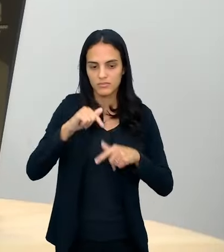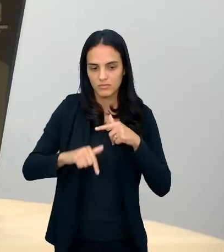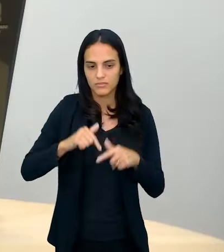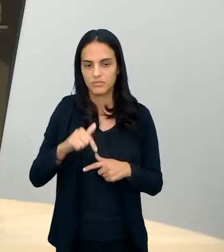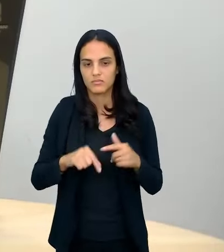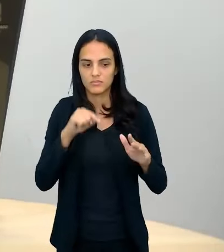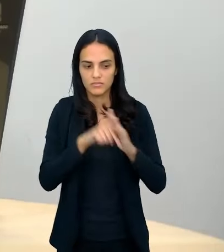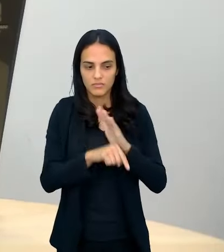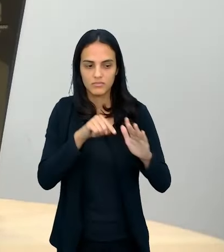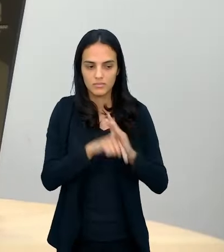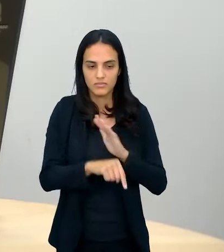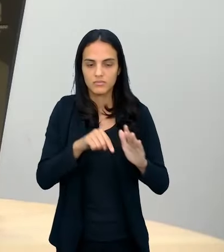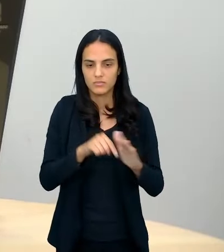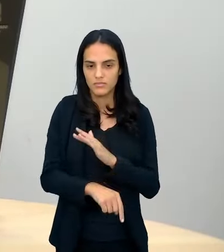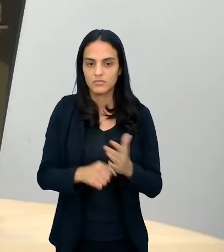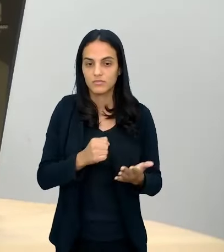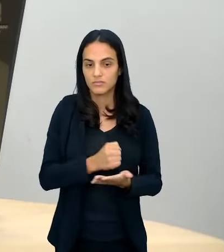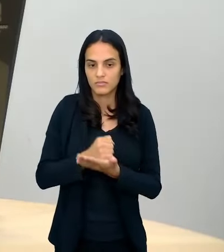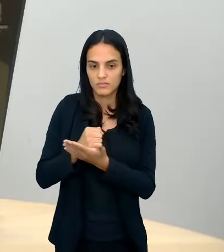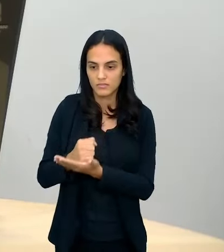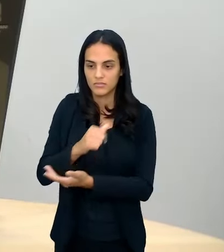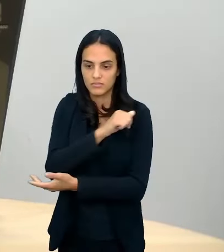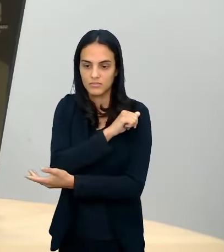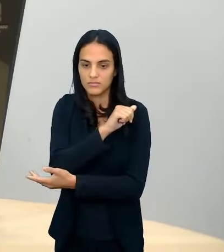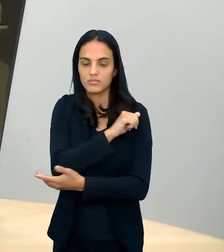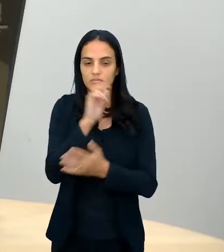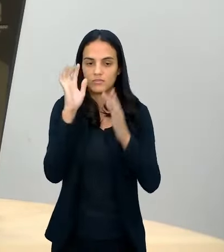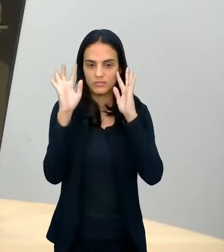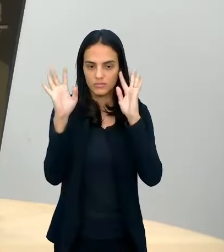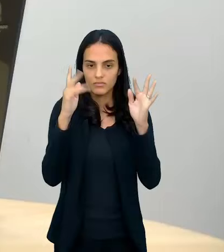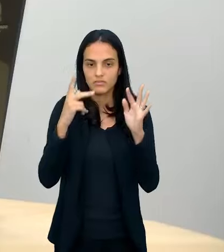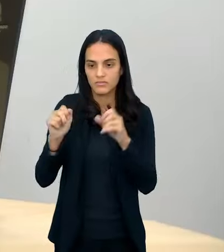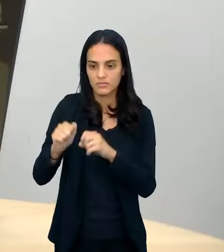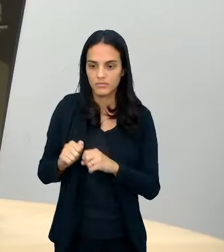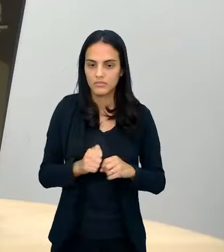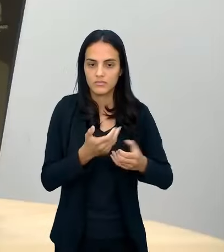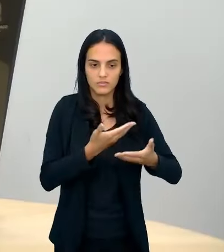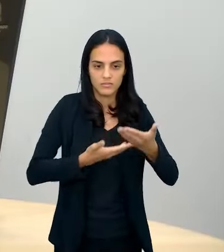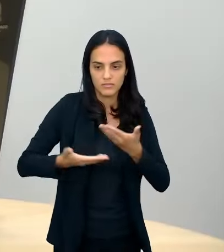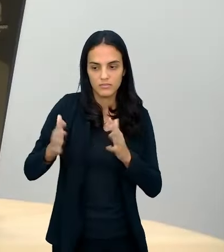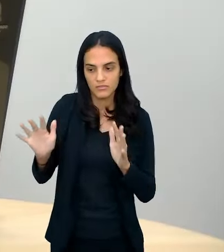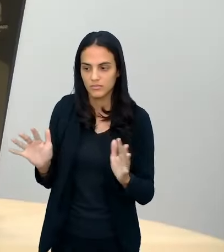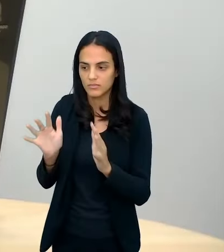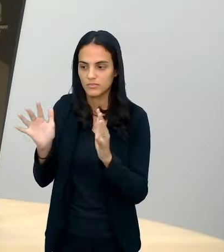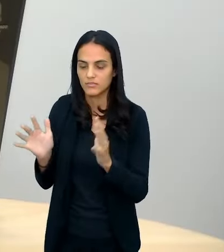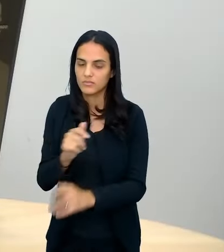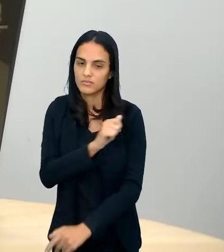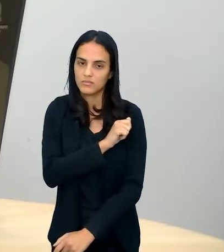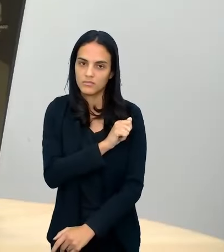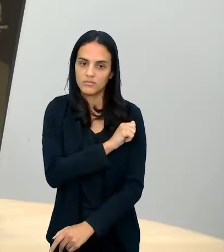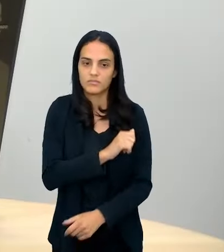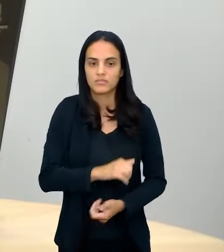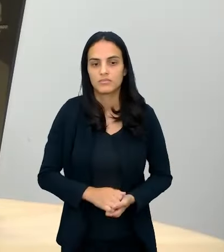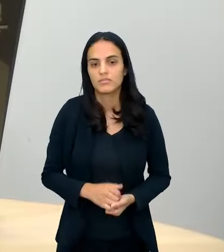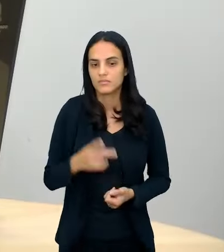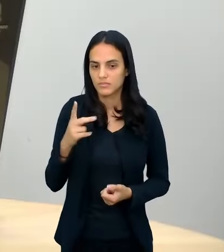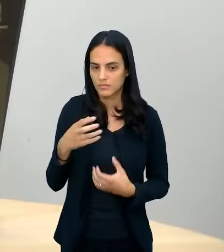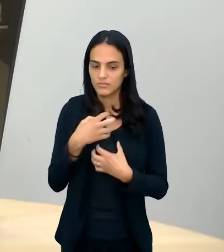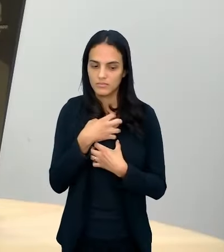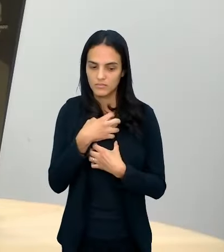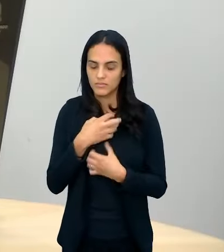perguntas que vão levando o estudante à reflexão, você fazer essa dinâmica para engajar esses estudantes e eles se